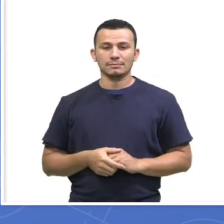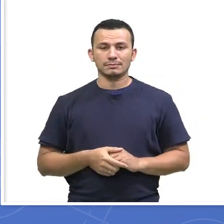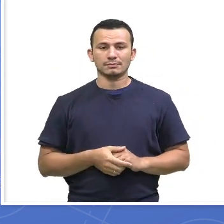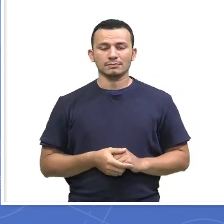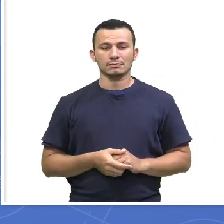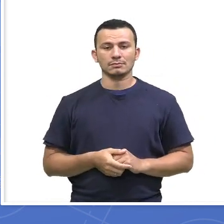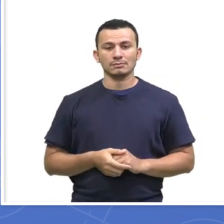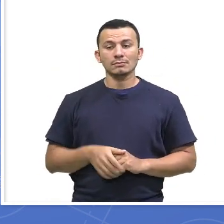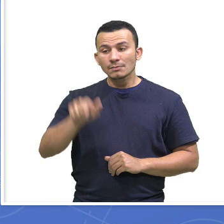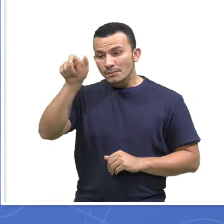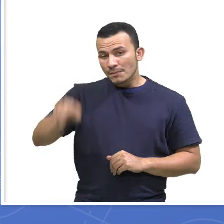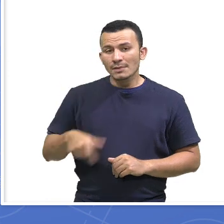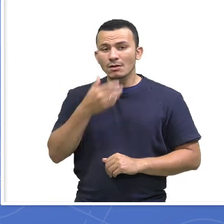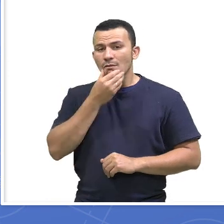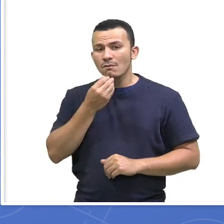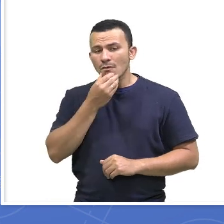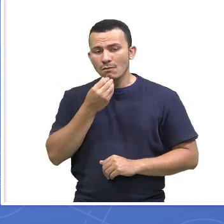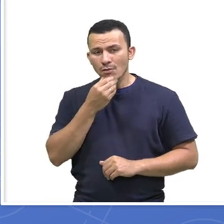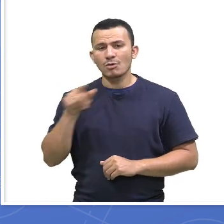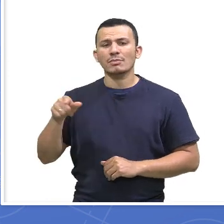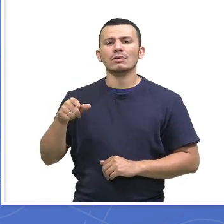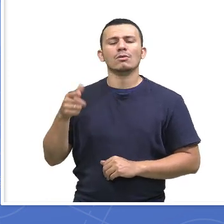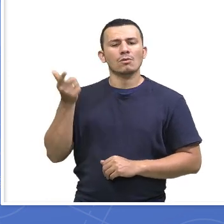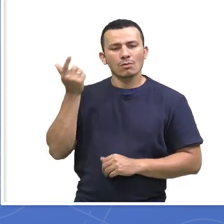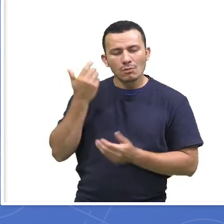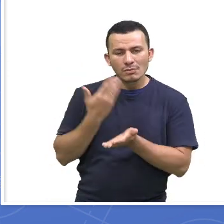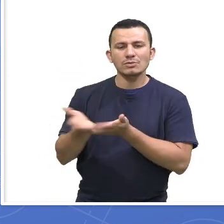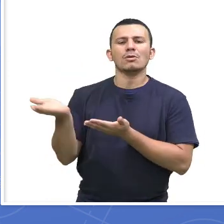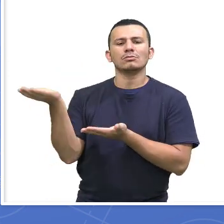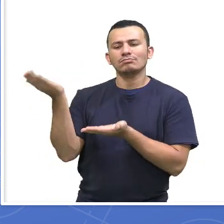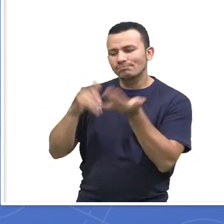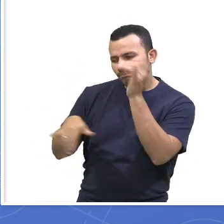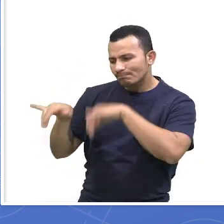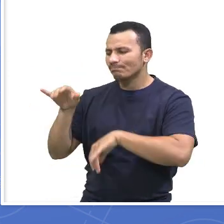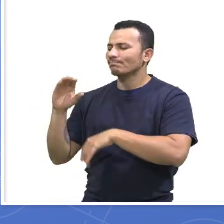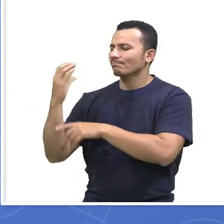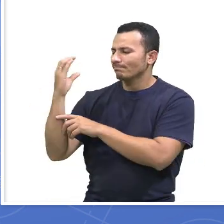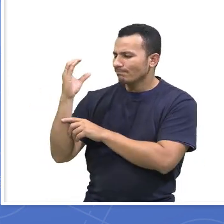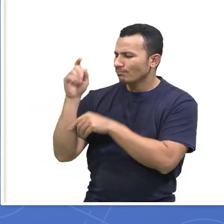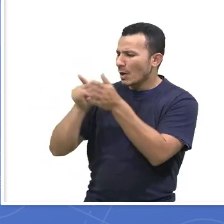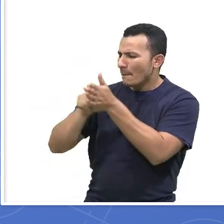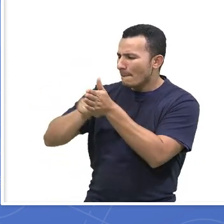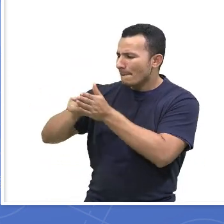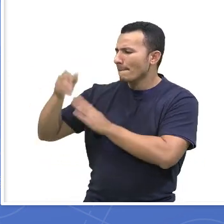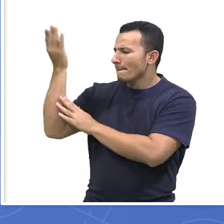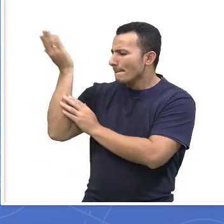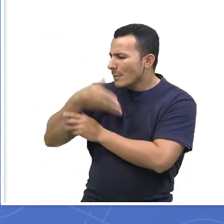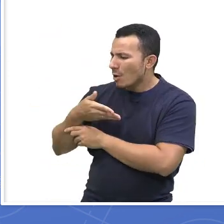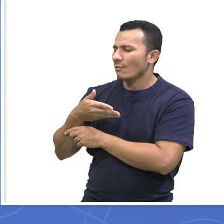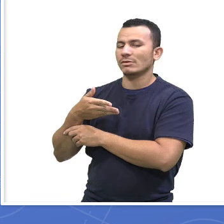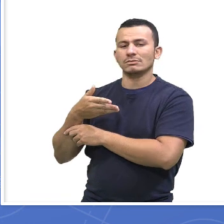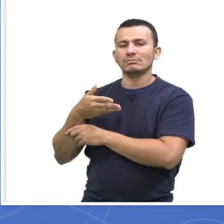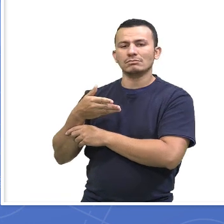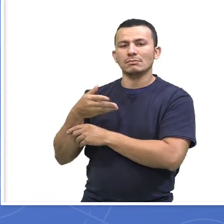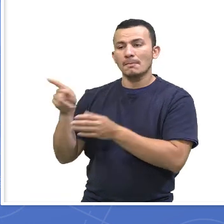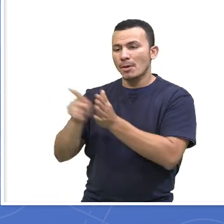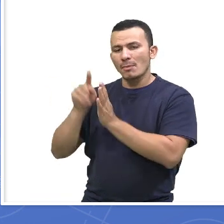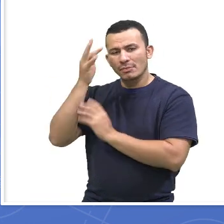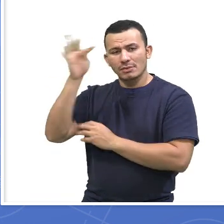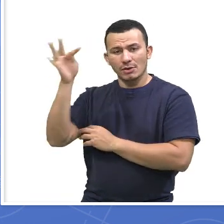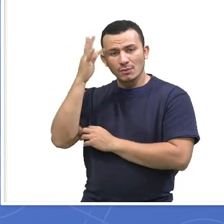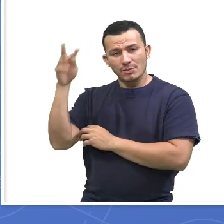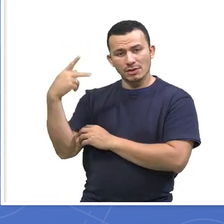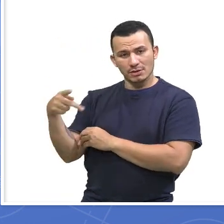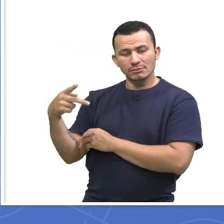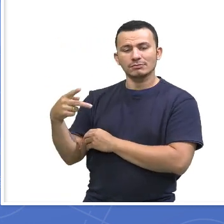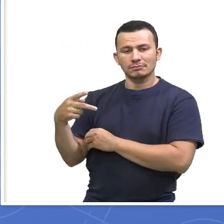o homem passou a realizar experimentos, passou a buscar comprovação de suas teorias,